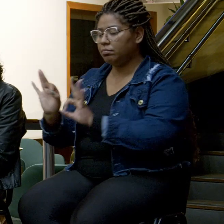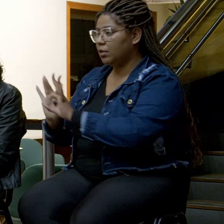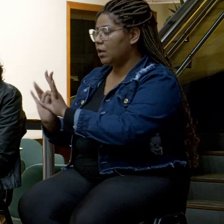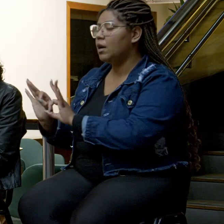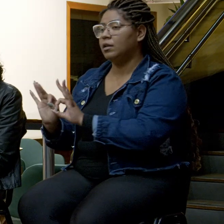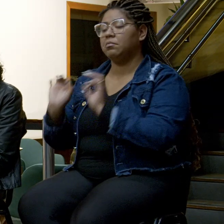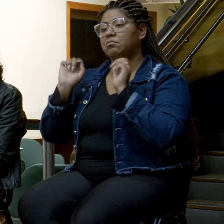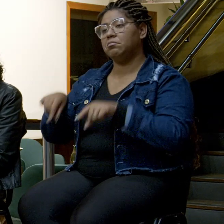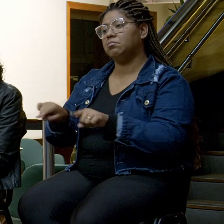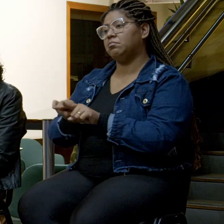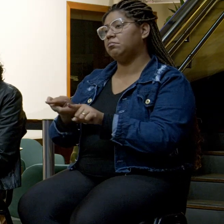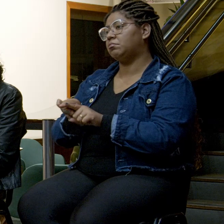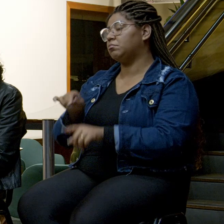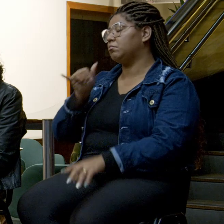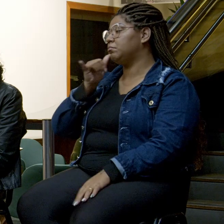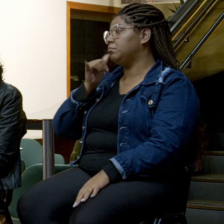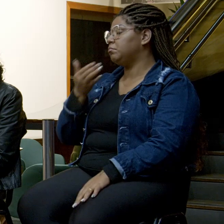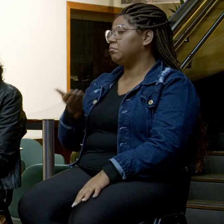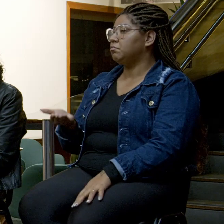que talvez seja